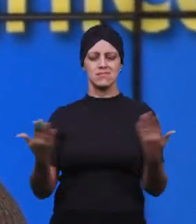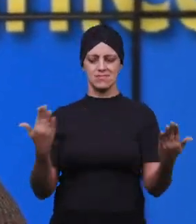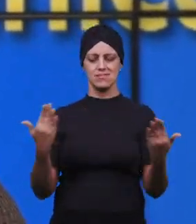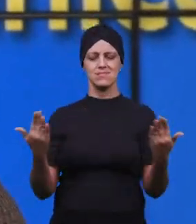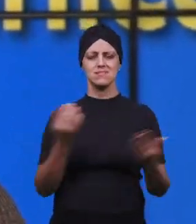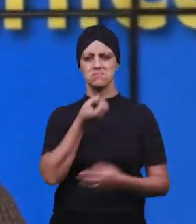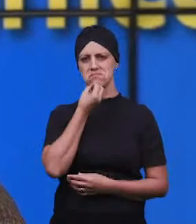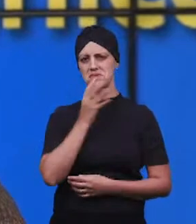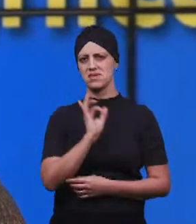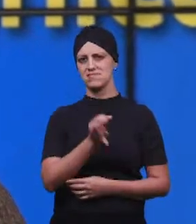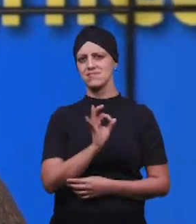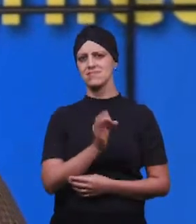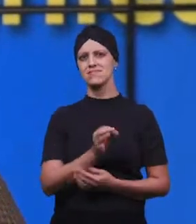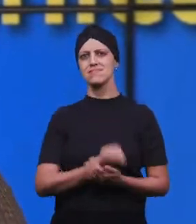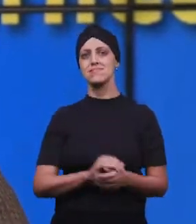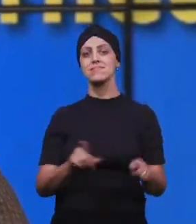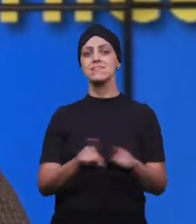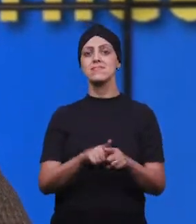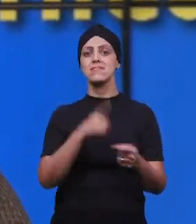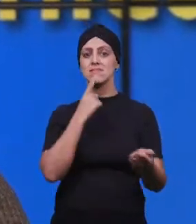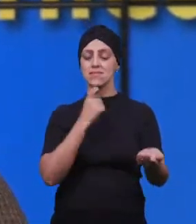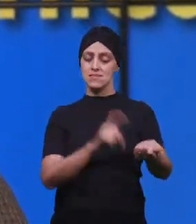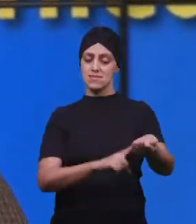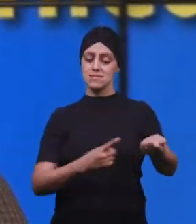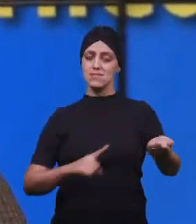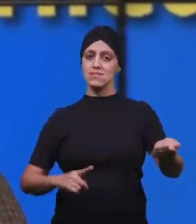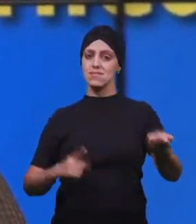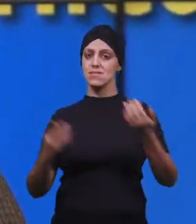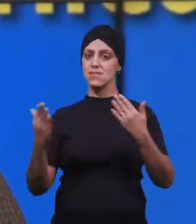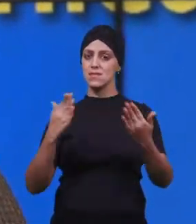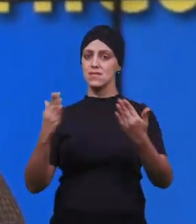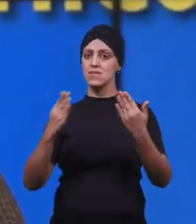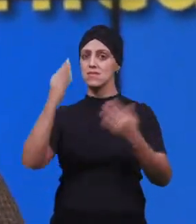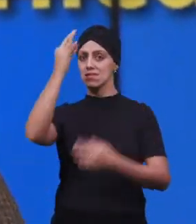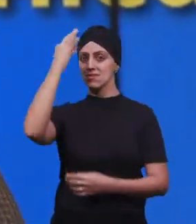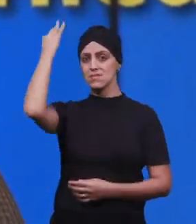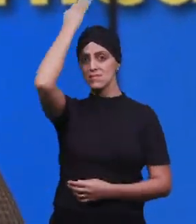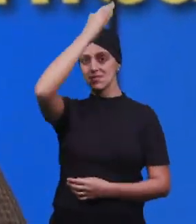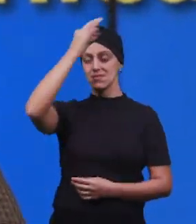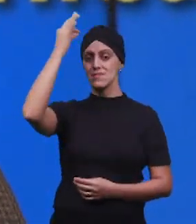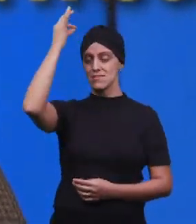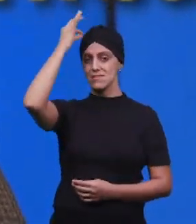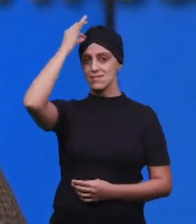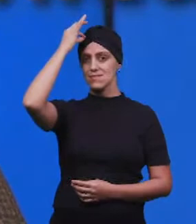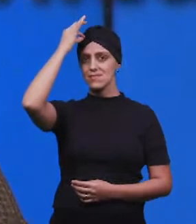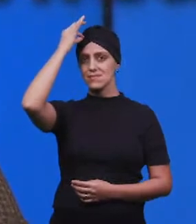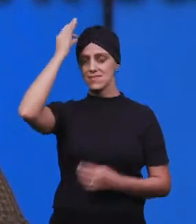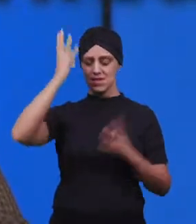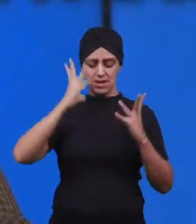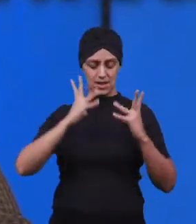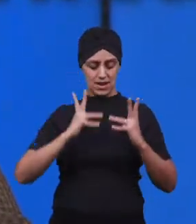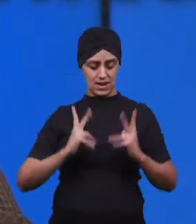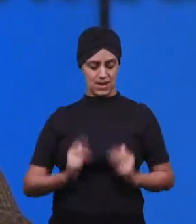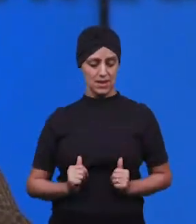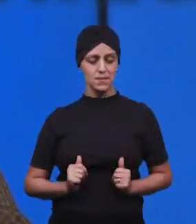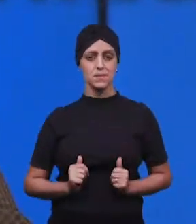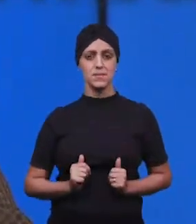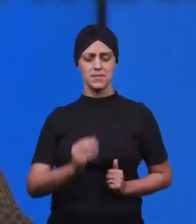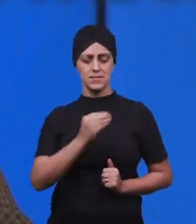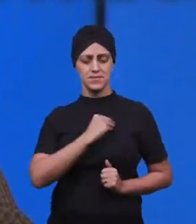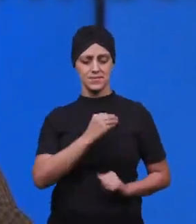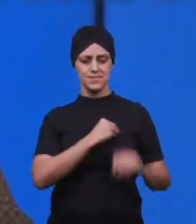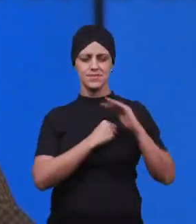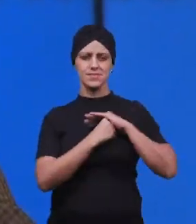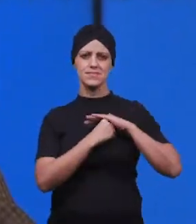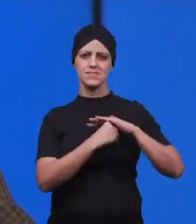na cruz. Bem colocado na sua resposta. O sangue aponta mesmo para o Espírito Santo, né? E é o Espírito Santo que